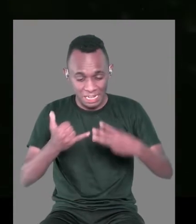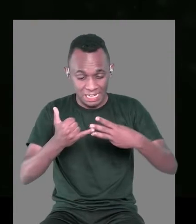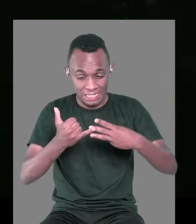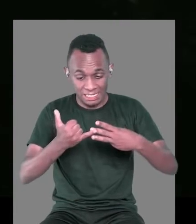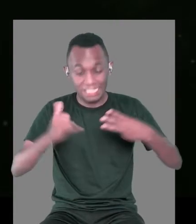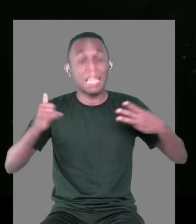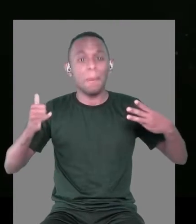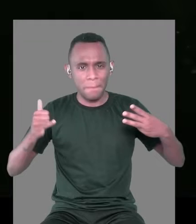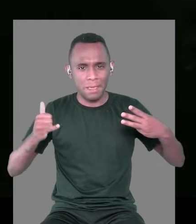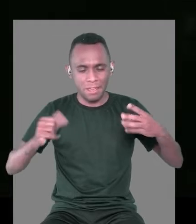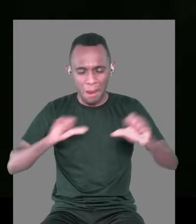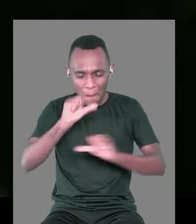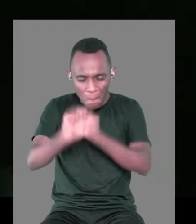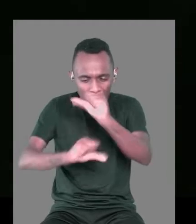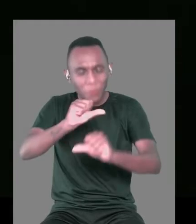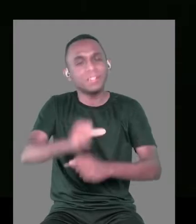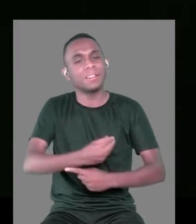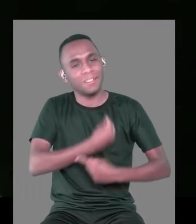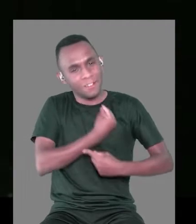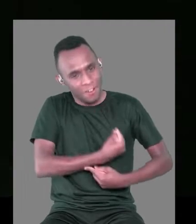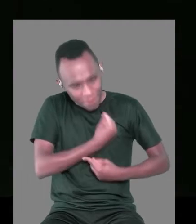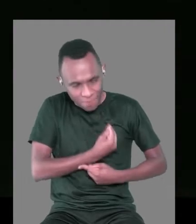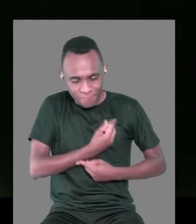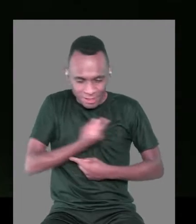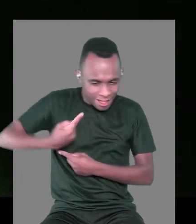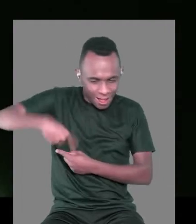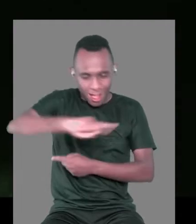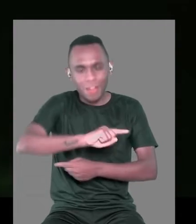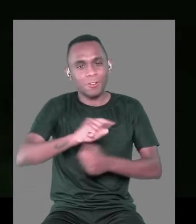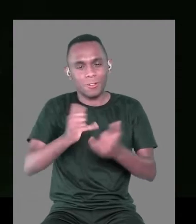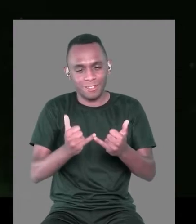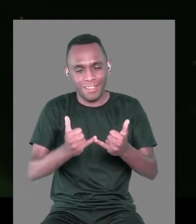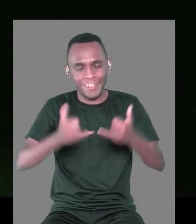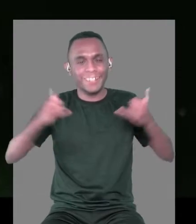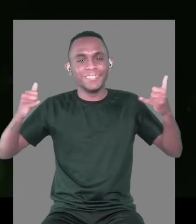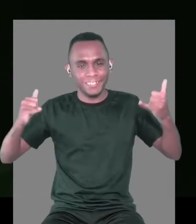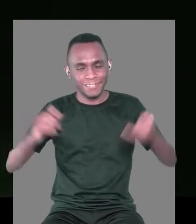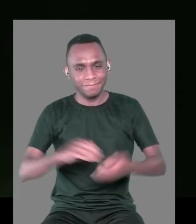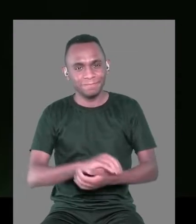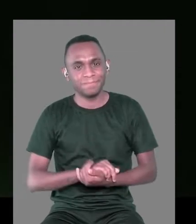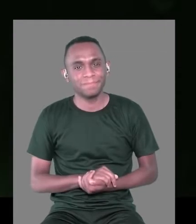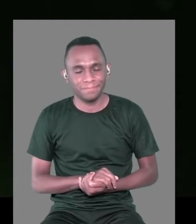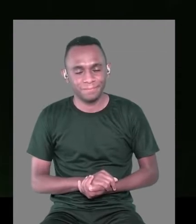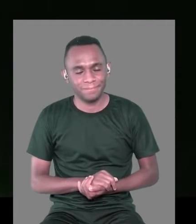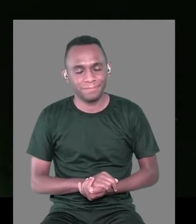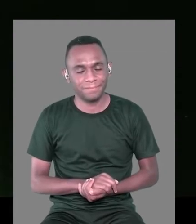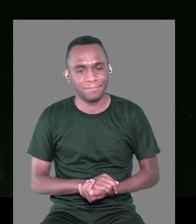CEMIG, transformando vidas com a nossa energia.